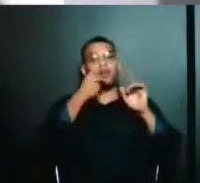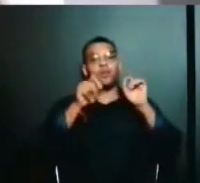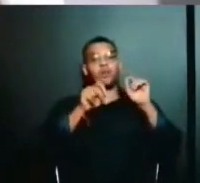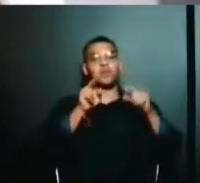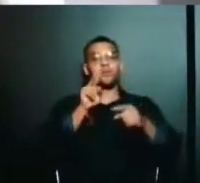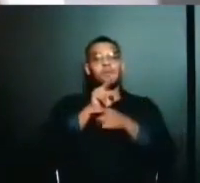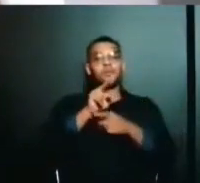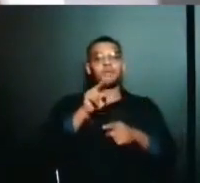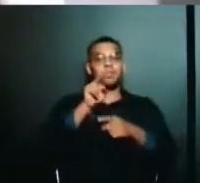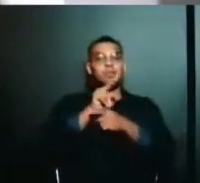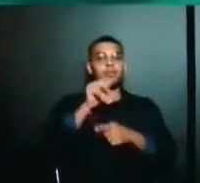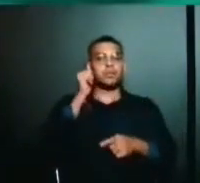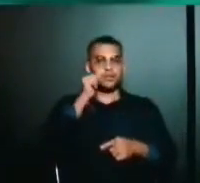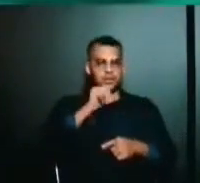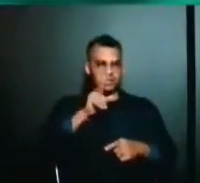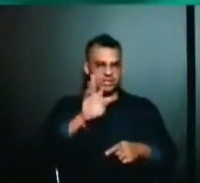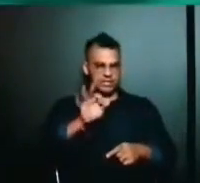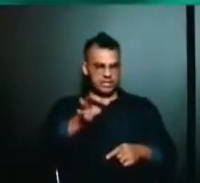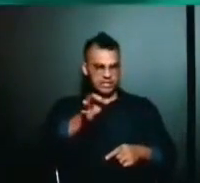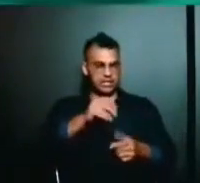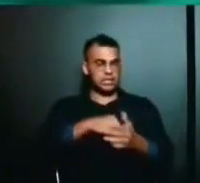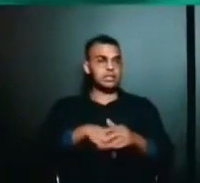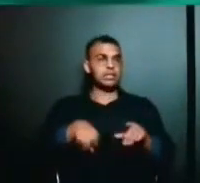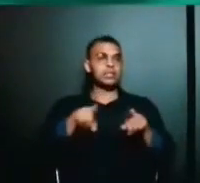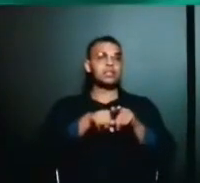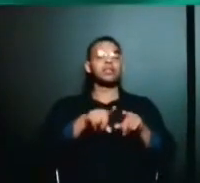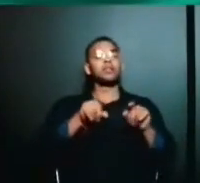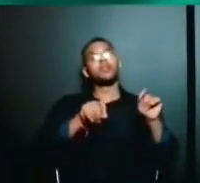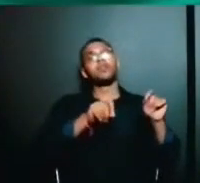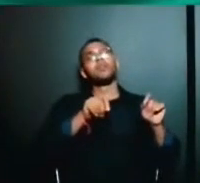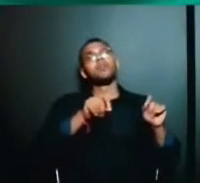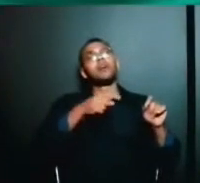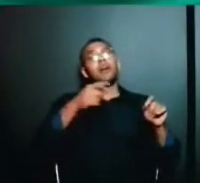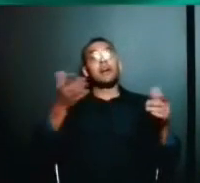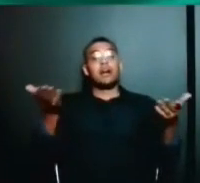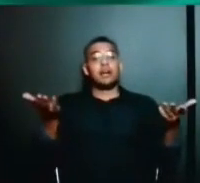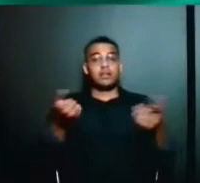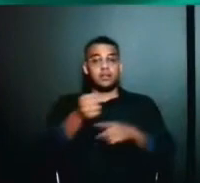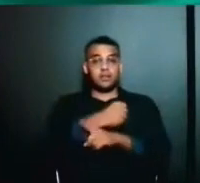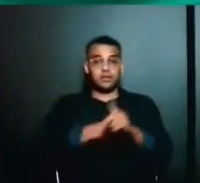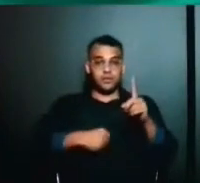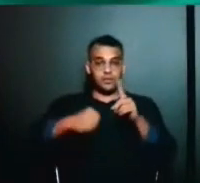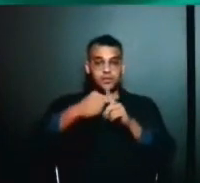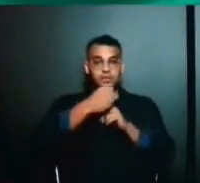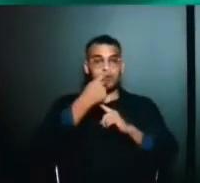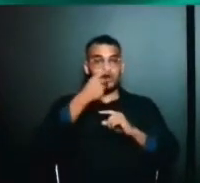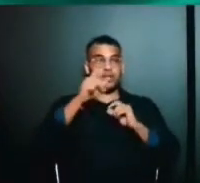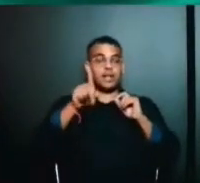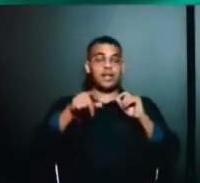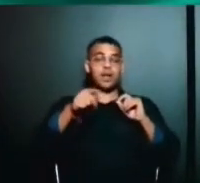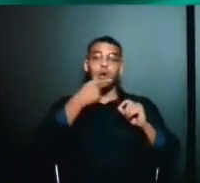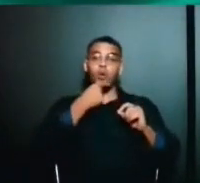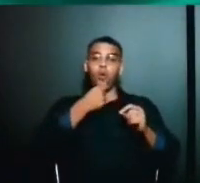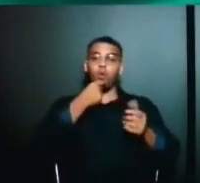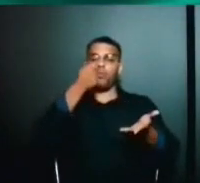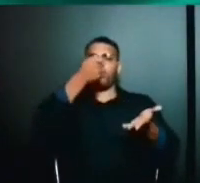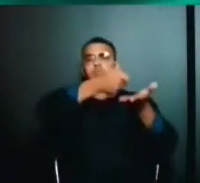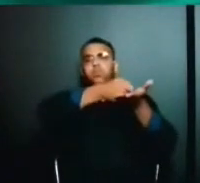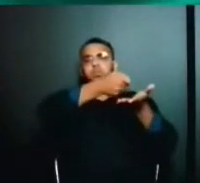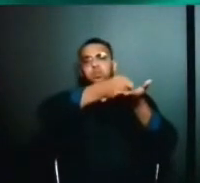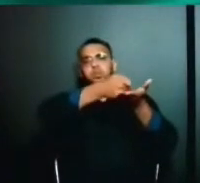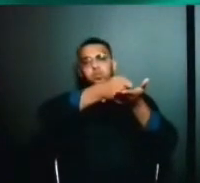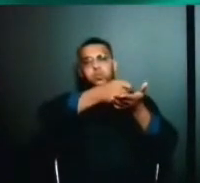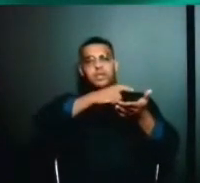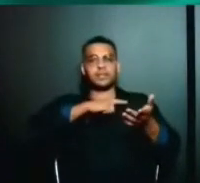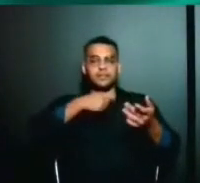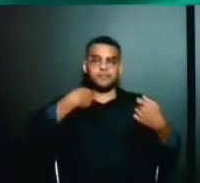proteção das mulheres. E como a gente vive numa sociedade supostamente machista, né, que tem, por isso tem